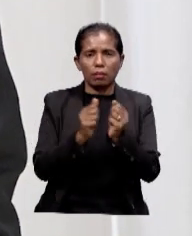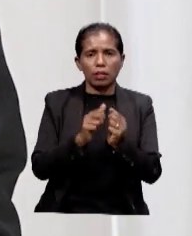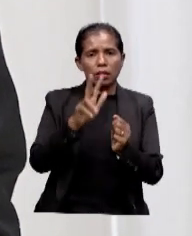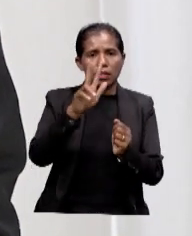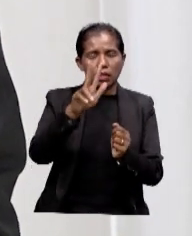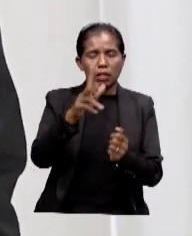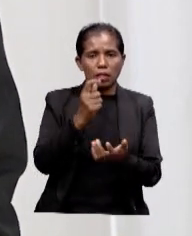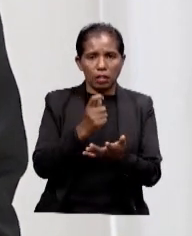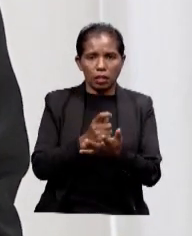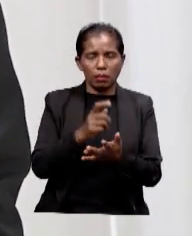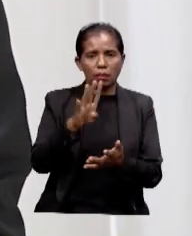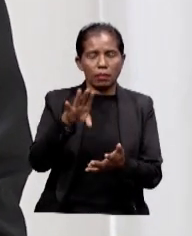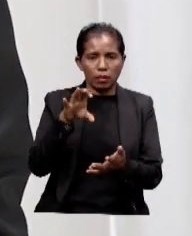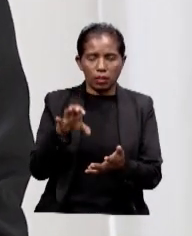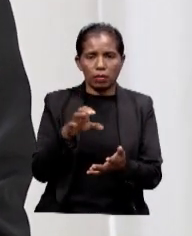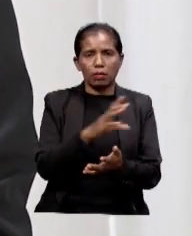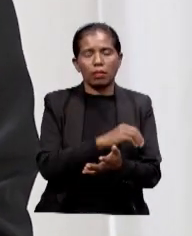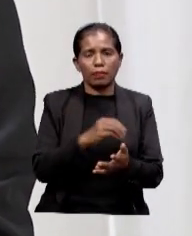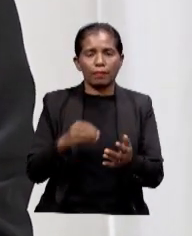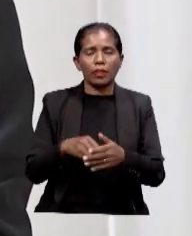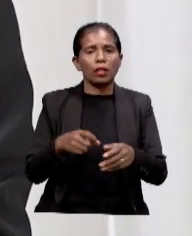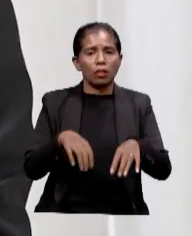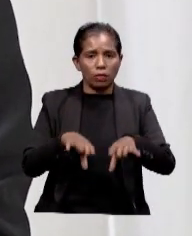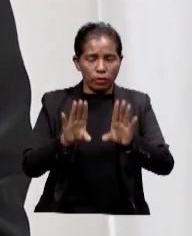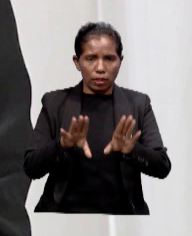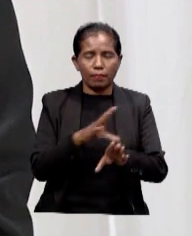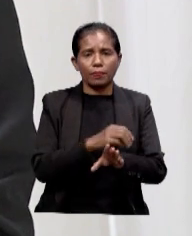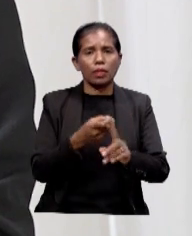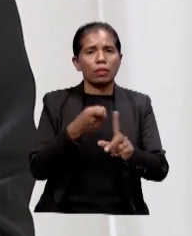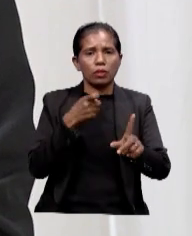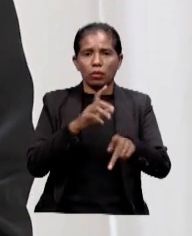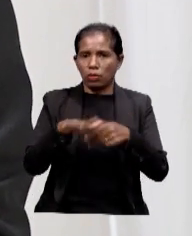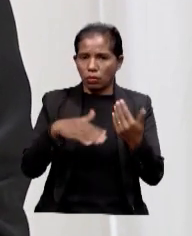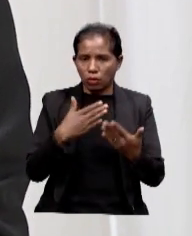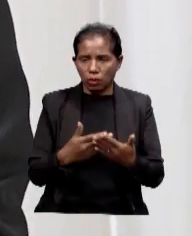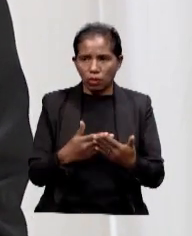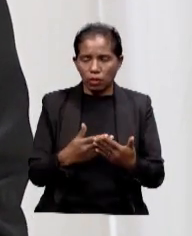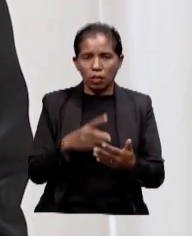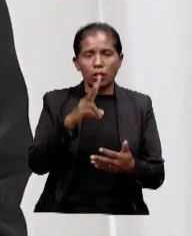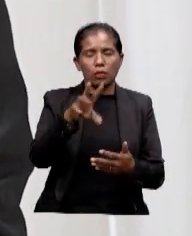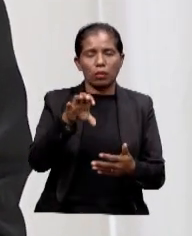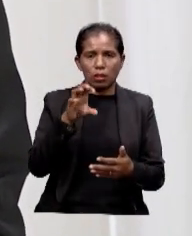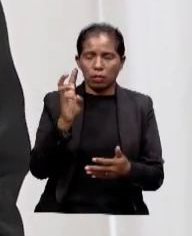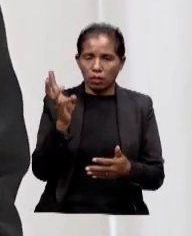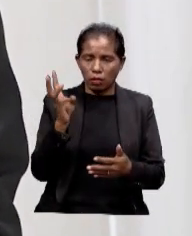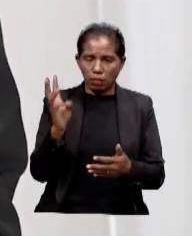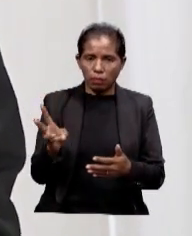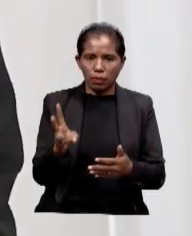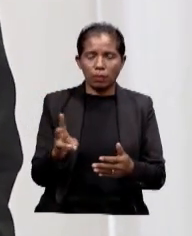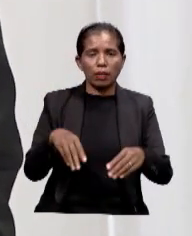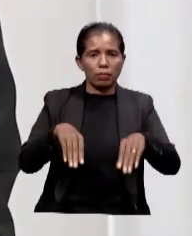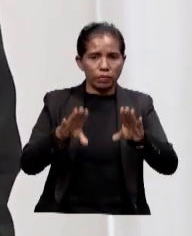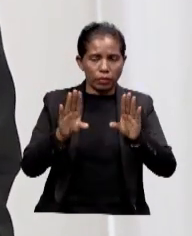3.548 estabelecimento comercial. Rua total, Hirakne, 260 estabelecimento comercial